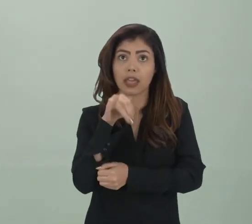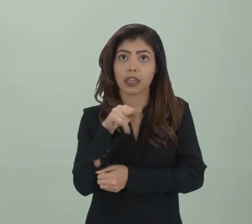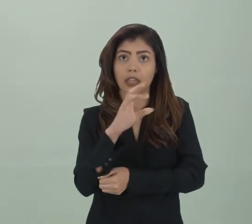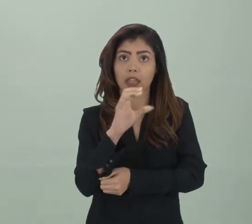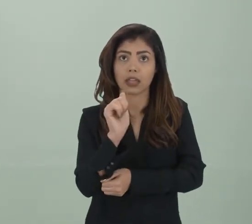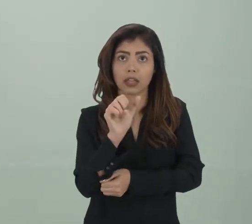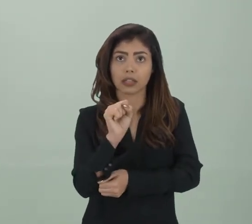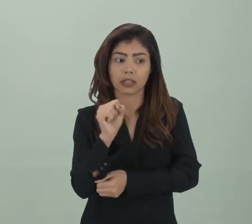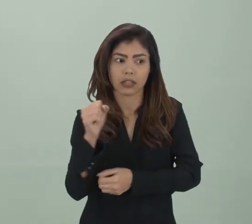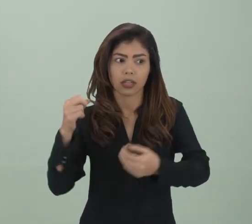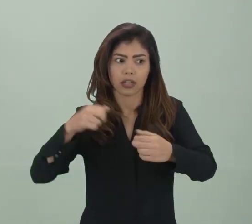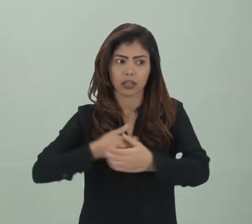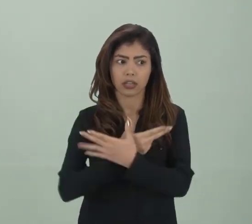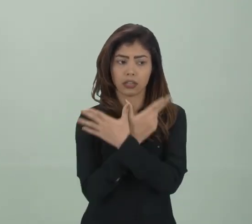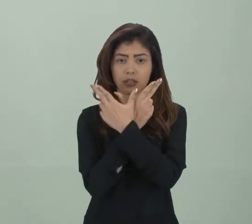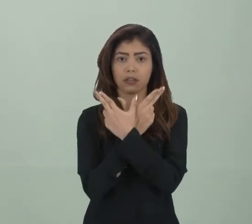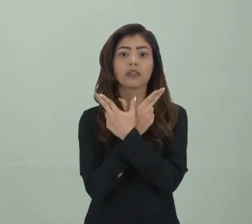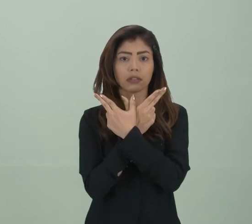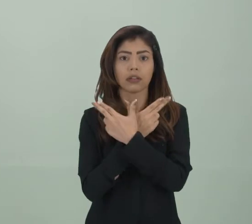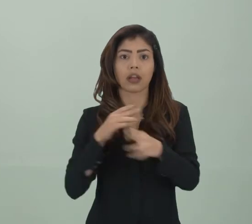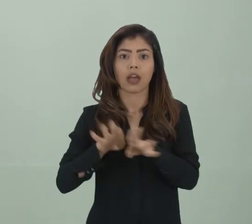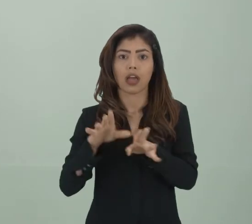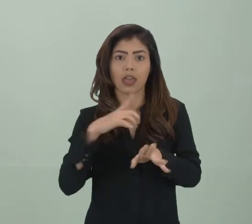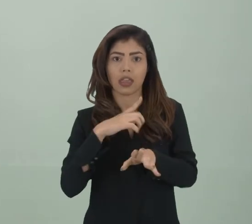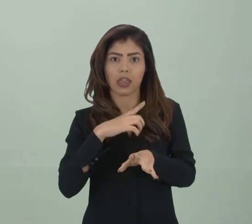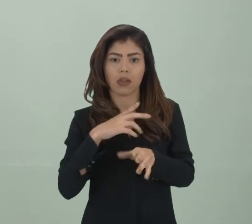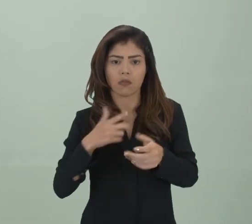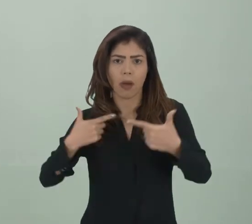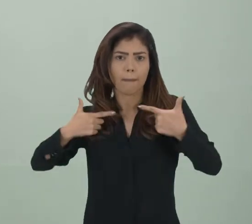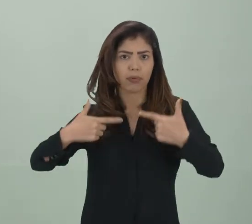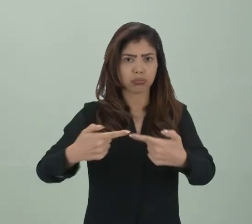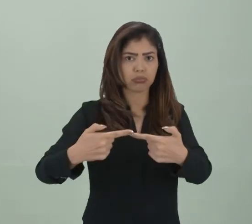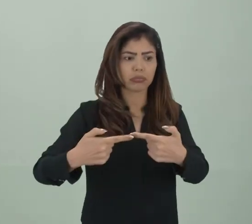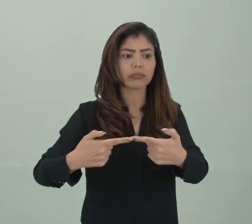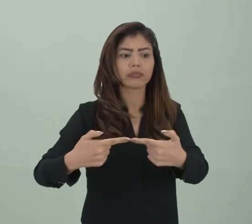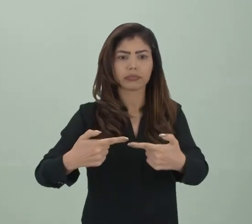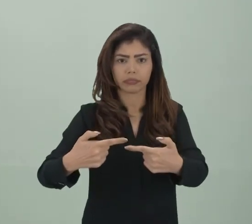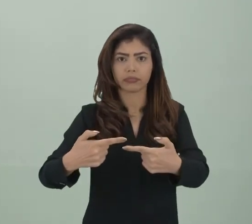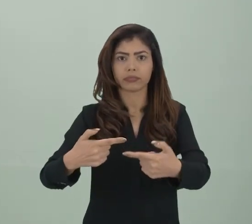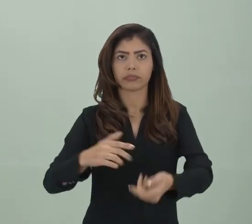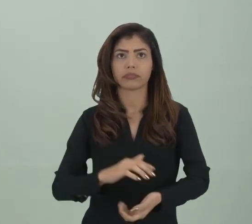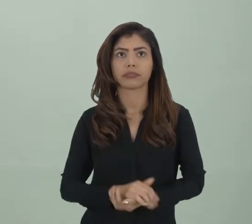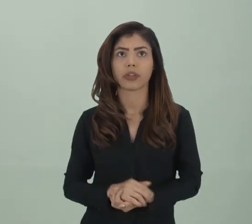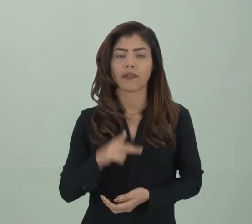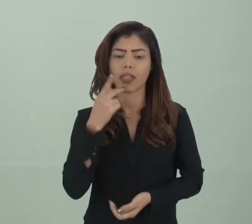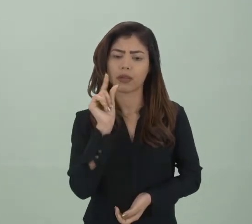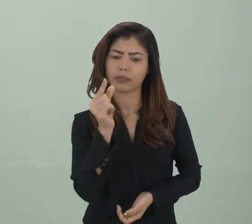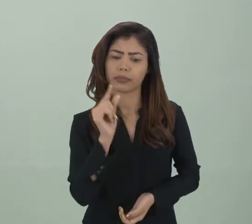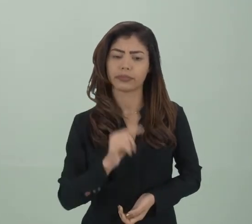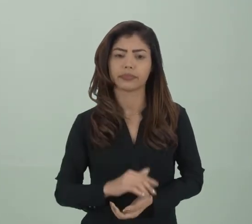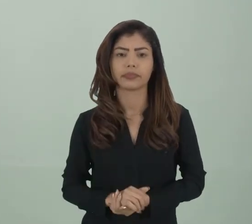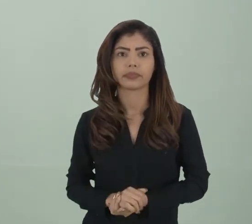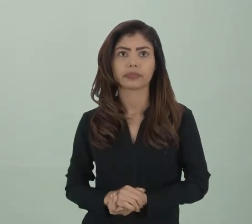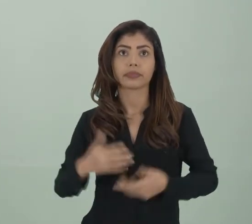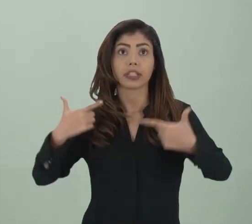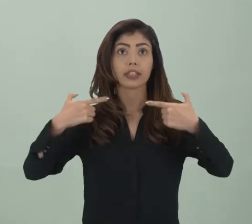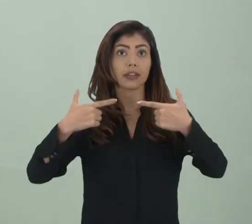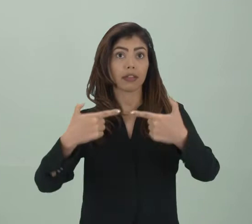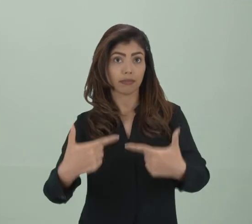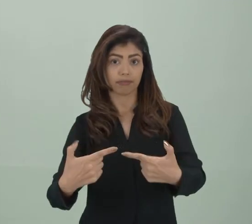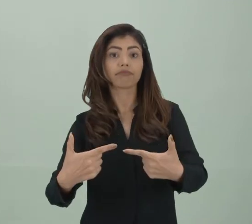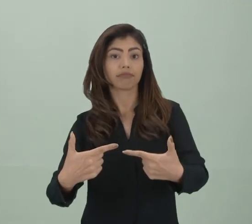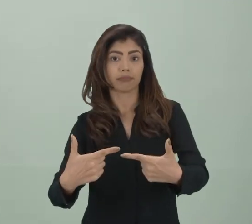que chegam os colonizadores, estão em uma guerra civil, que já vamos falar um pouco. Essa guerra